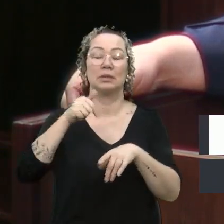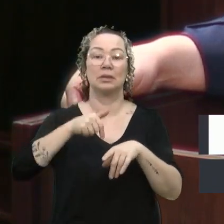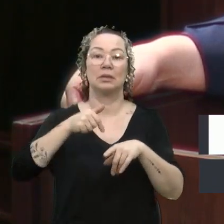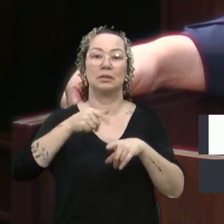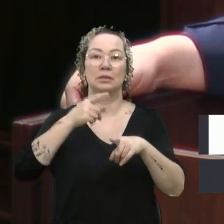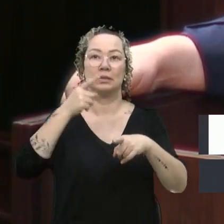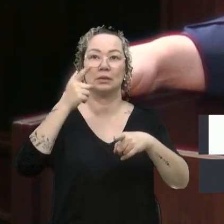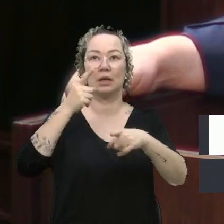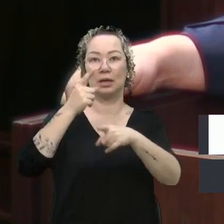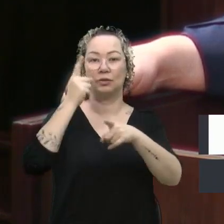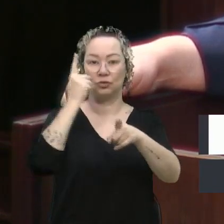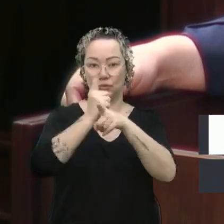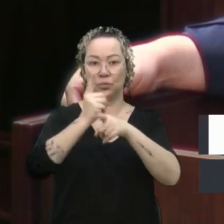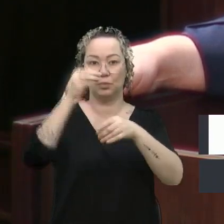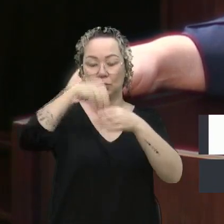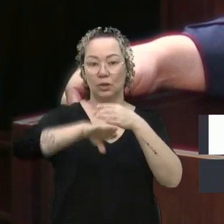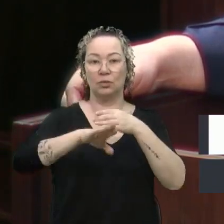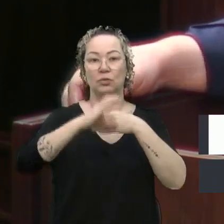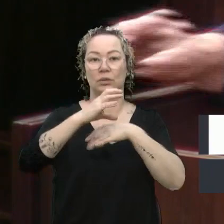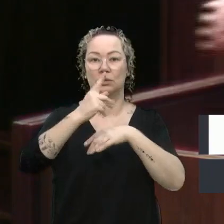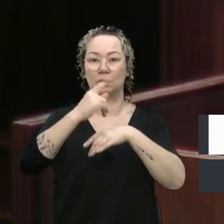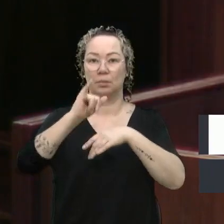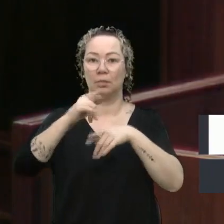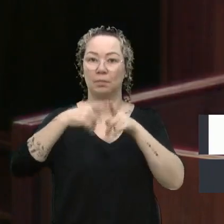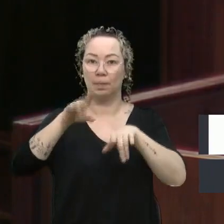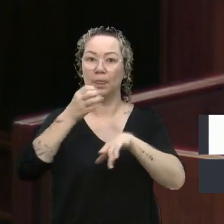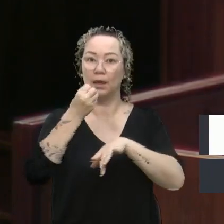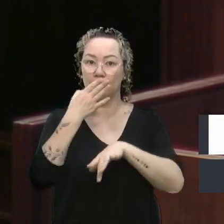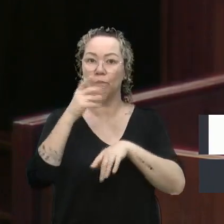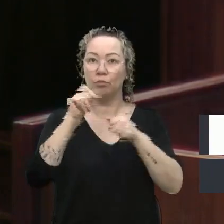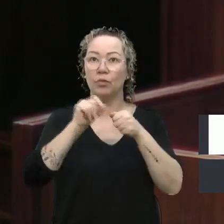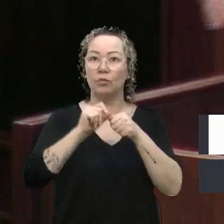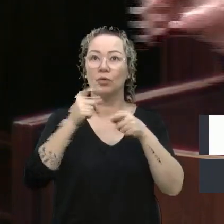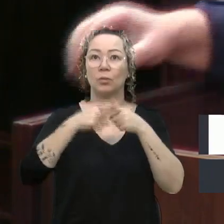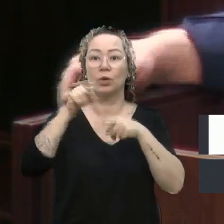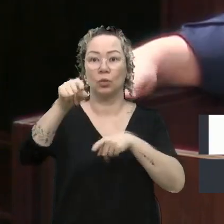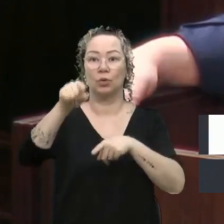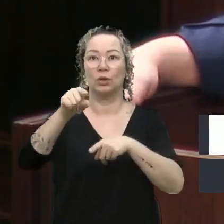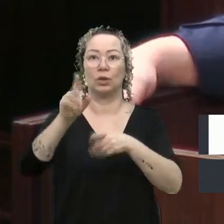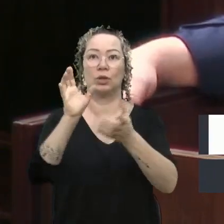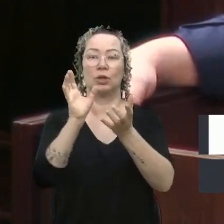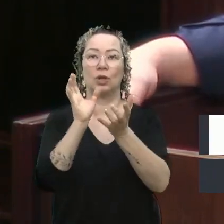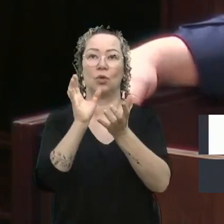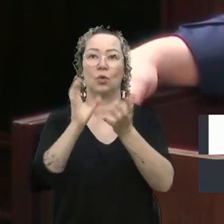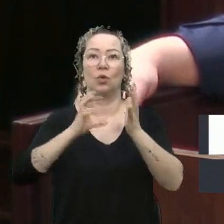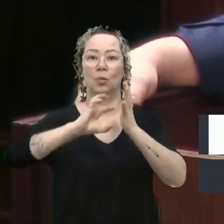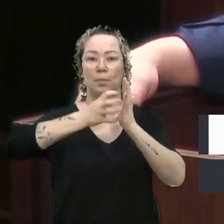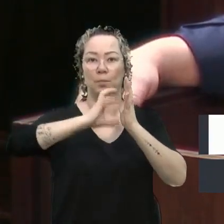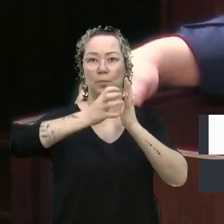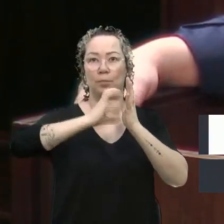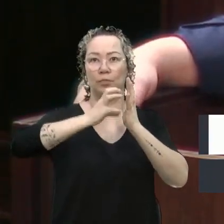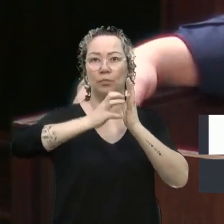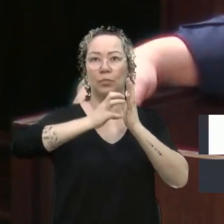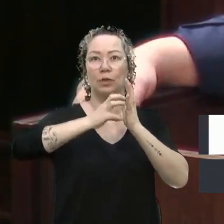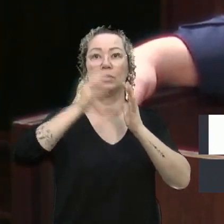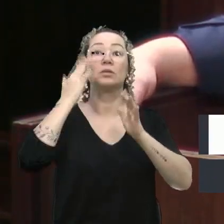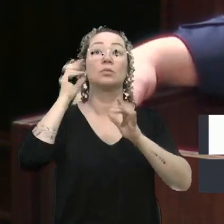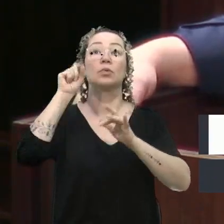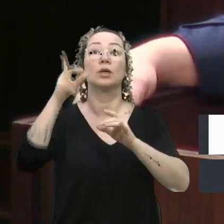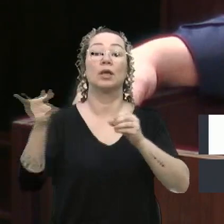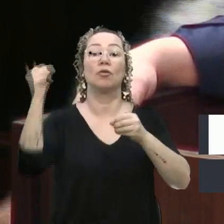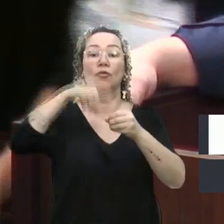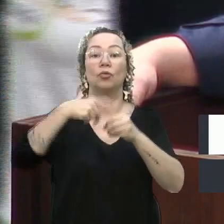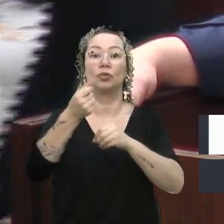da CPI. Mas que bom que está fazendo escola, porque o seu partido, a nível nacional, sabe muito bem o que é devolver dinheiro.